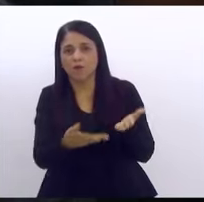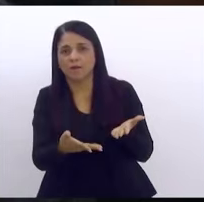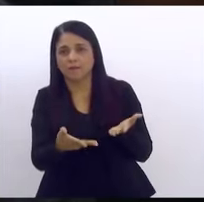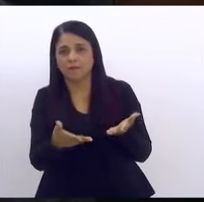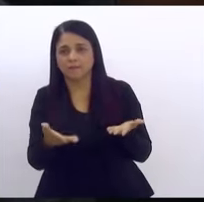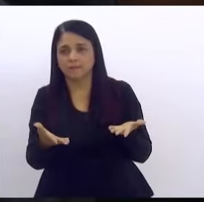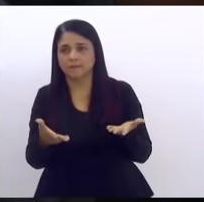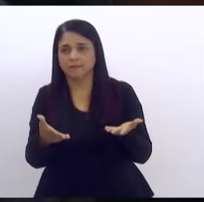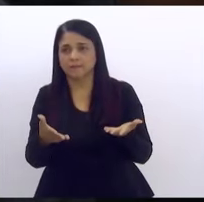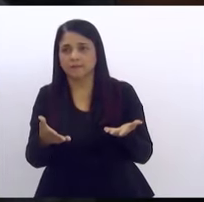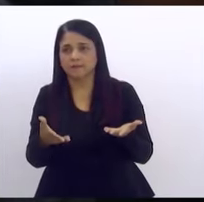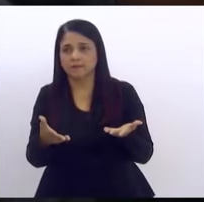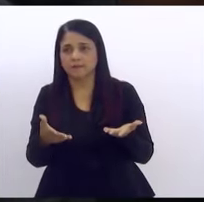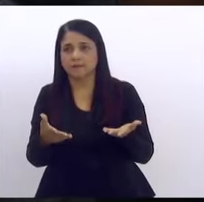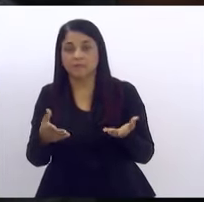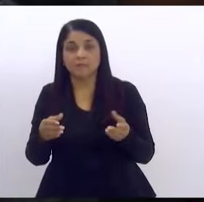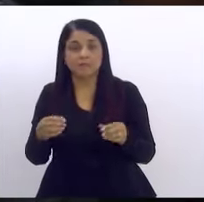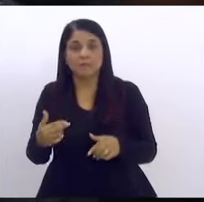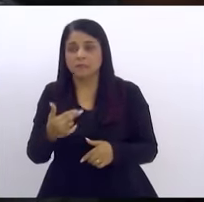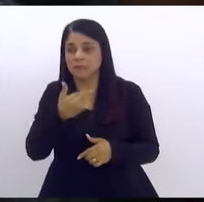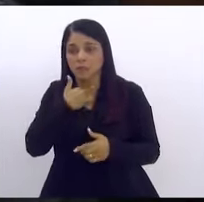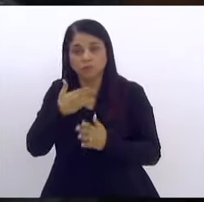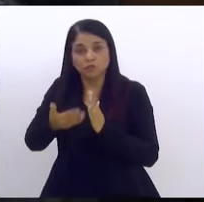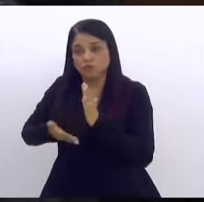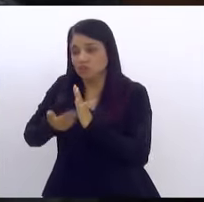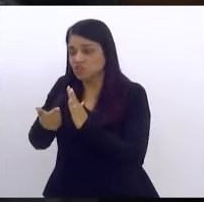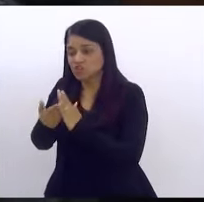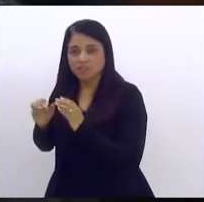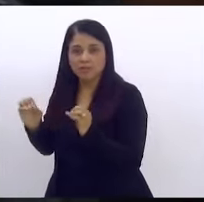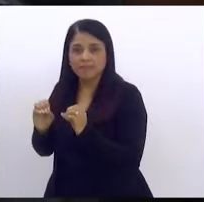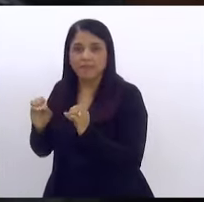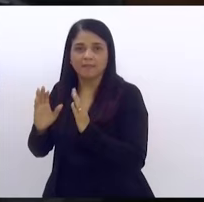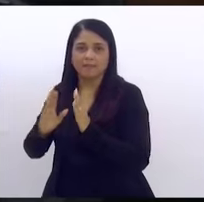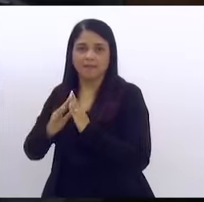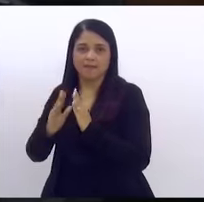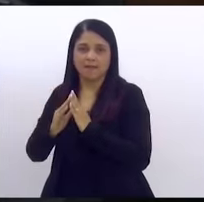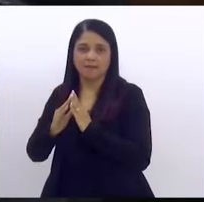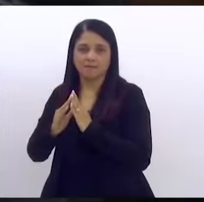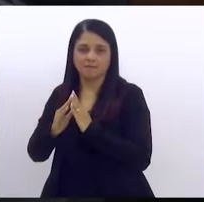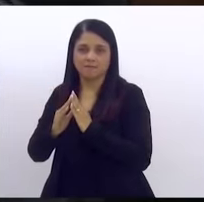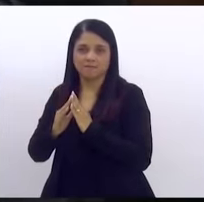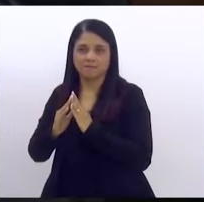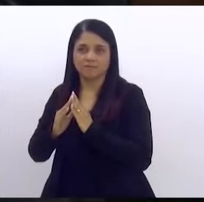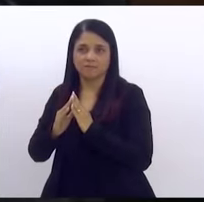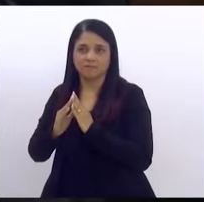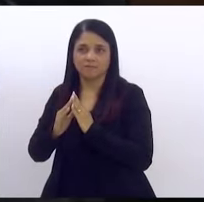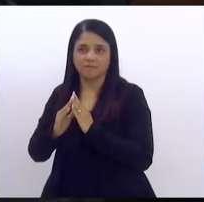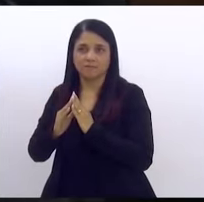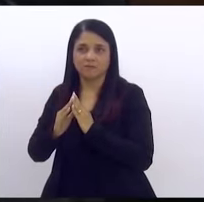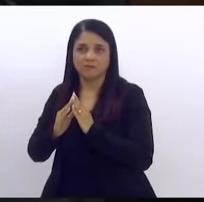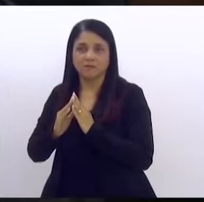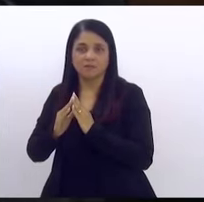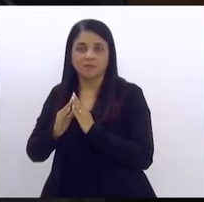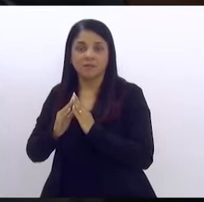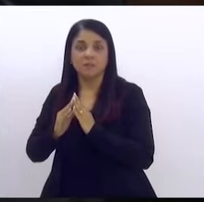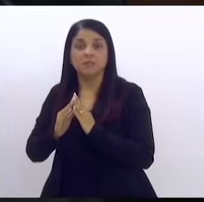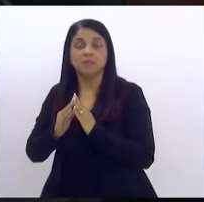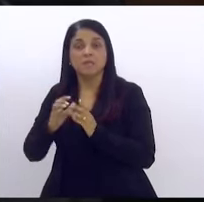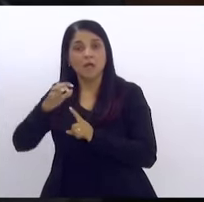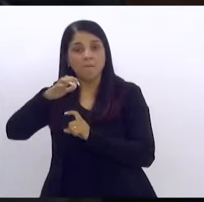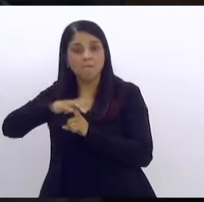retirar nada, nada da sua casa, nada, absolutamente nada, nem o seu instrumento de trabalho, que é uma barraca de